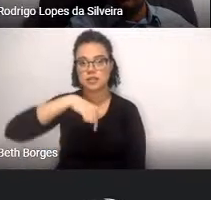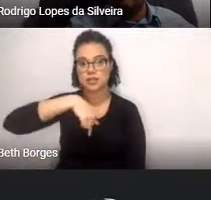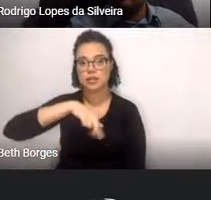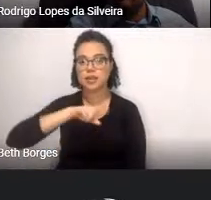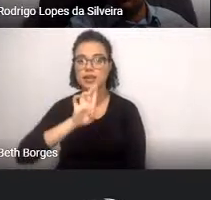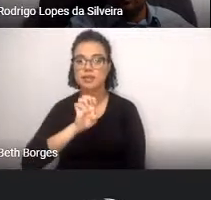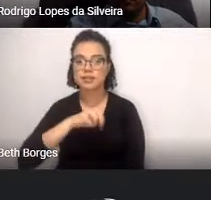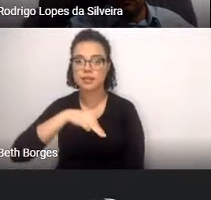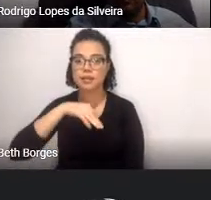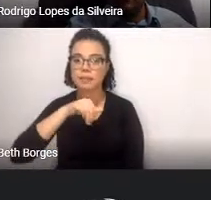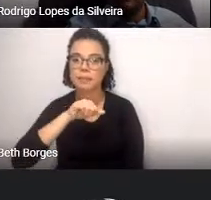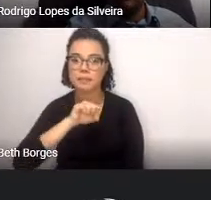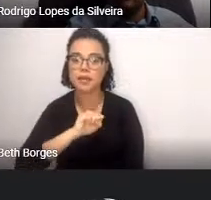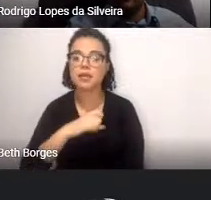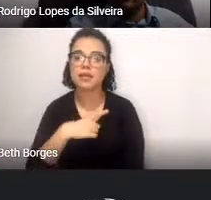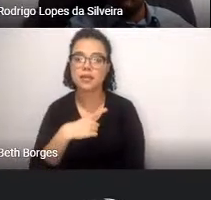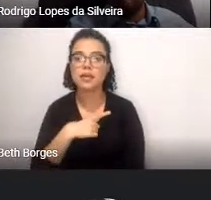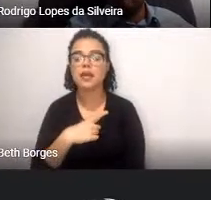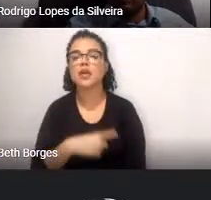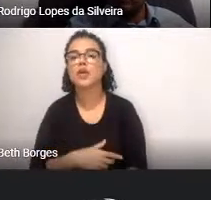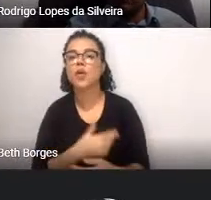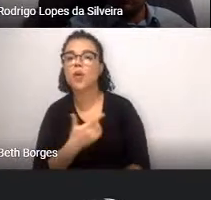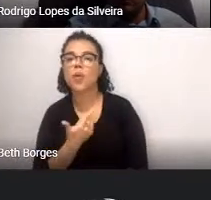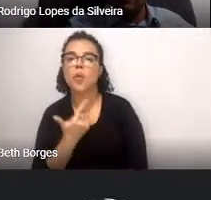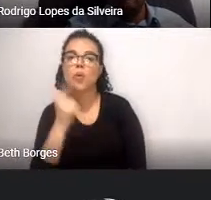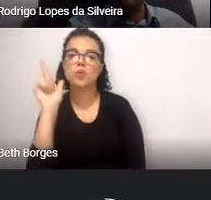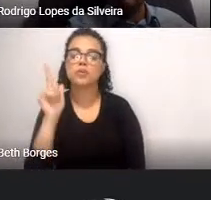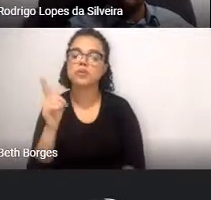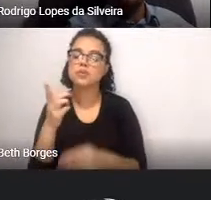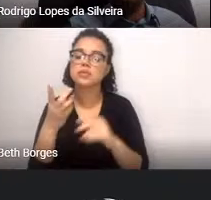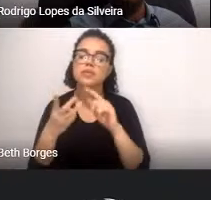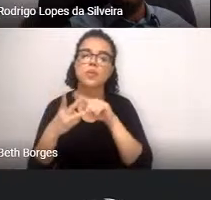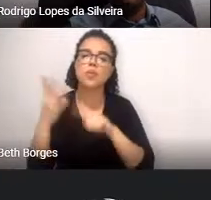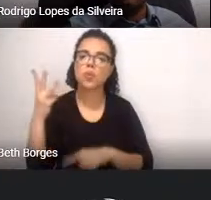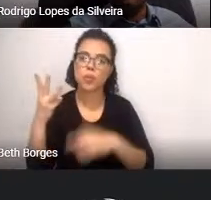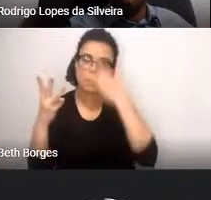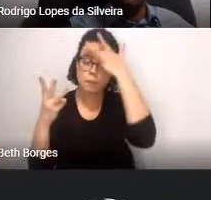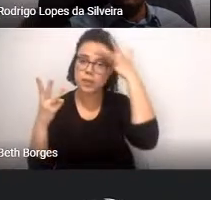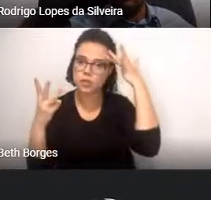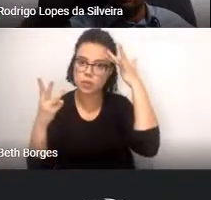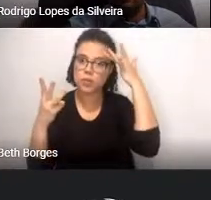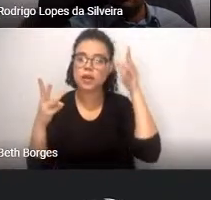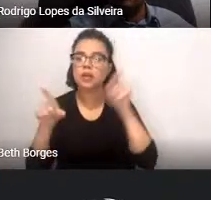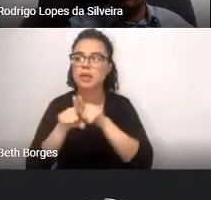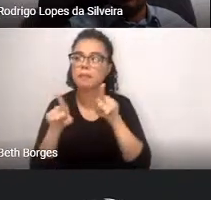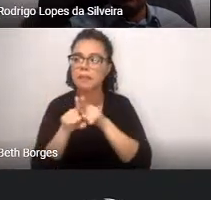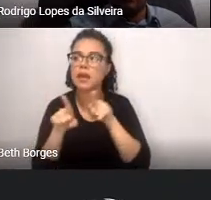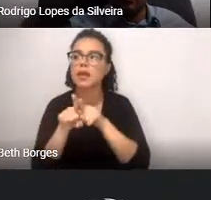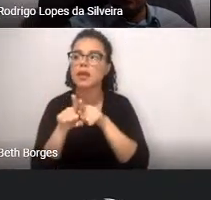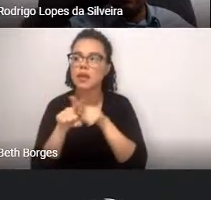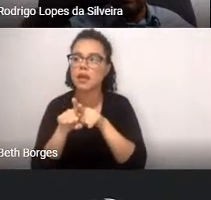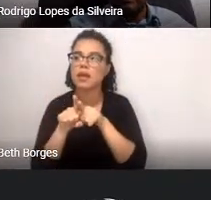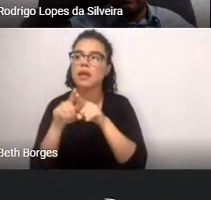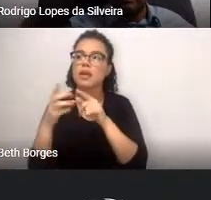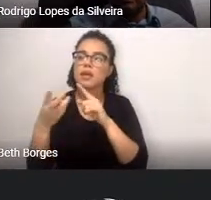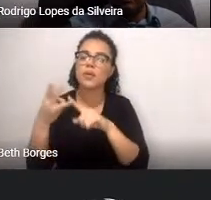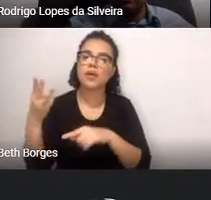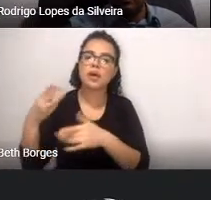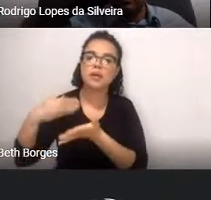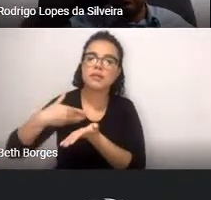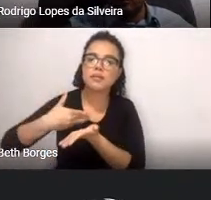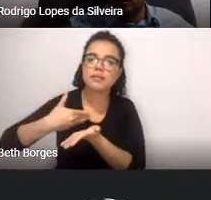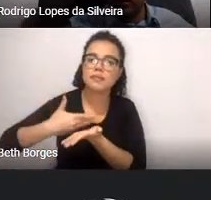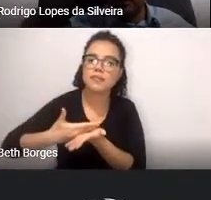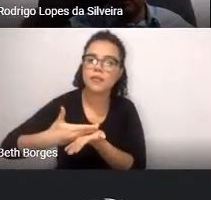aí mais duas pessoas que agora fugiu o nome, tá? Que também são precursores na